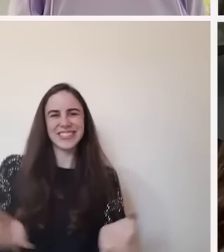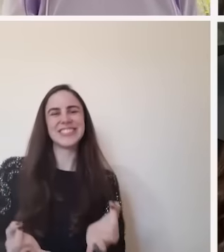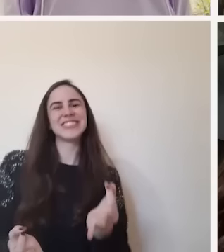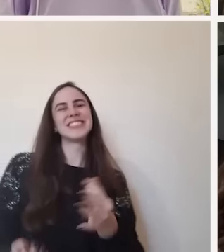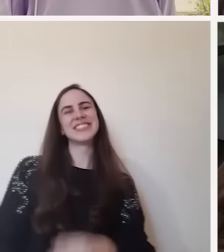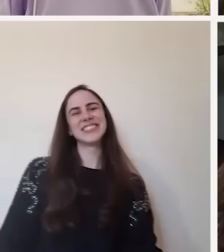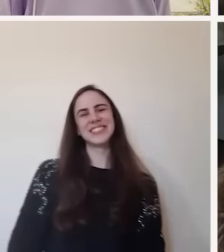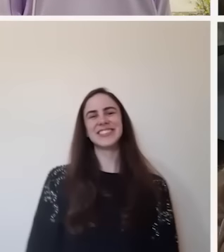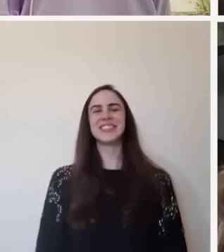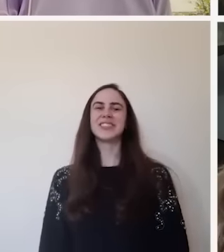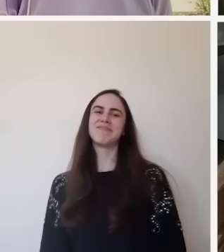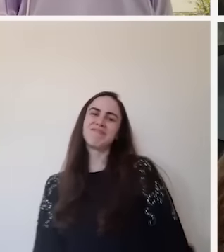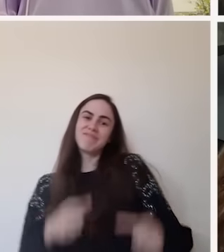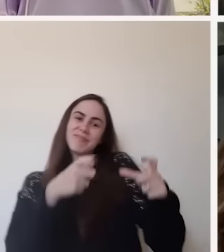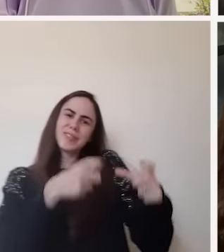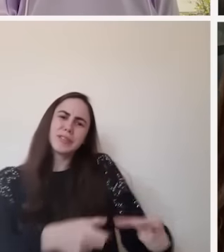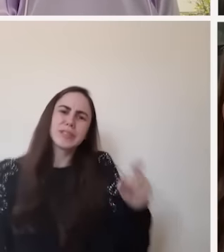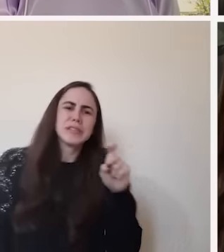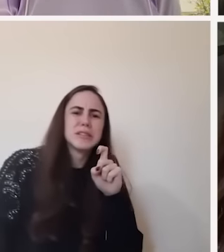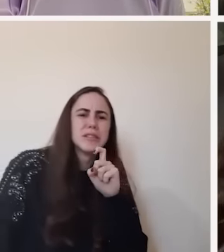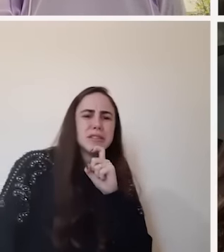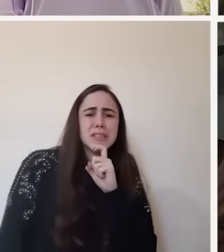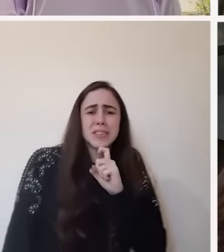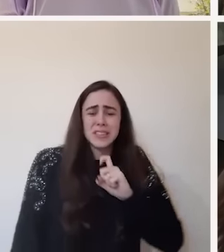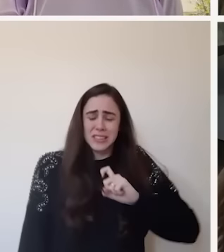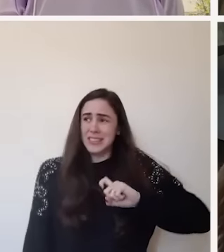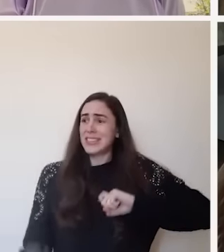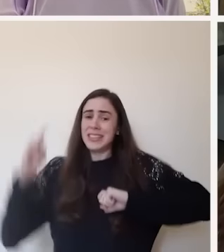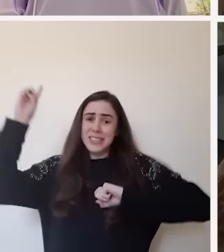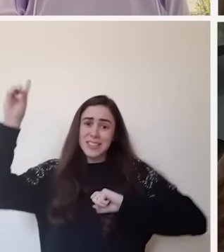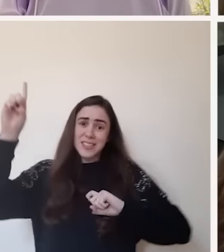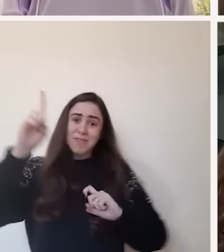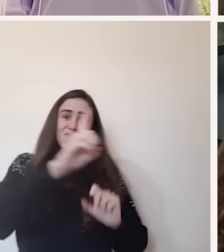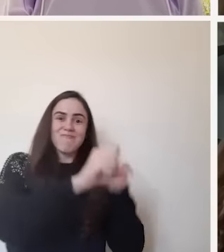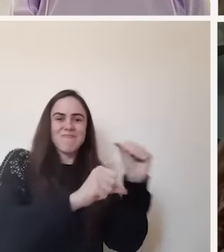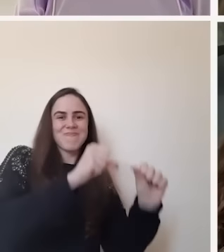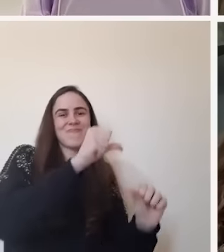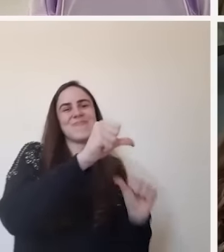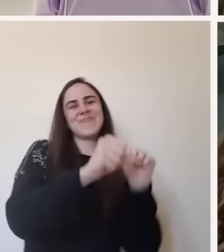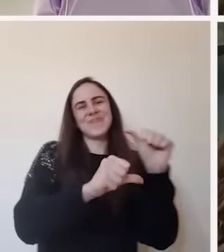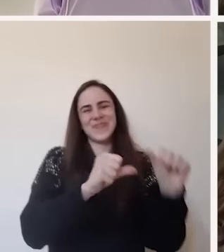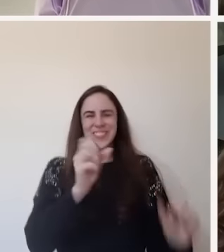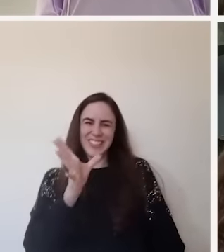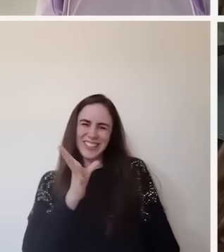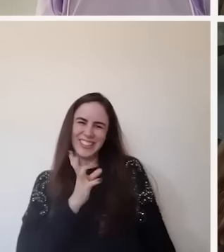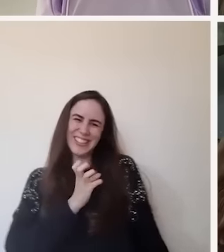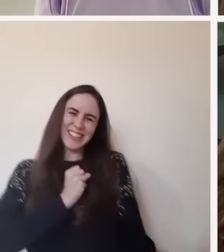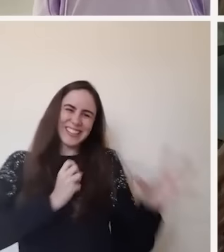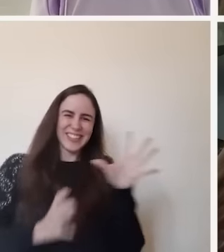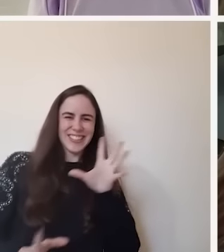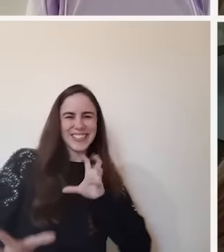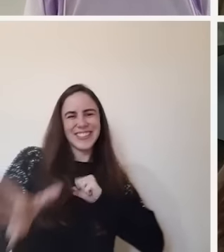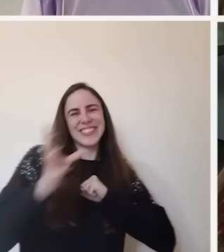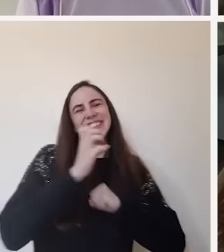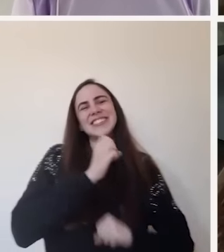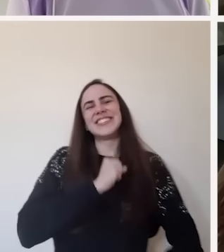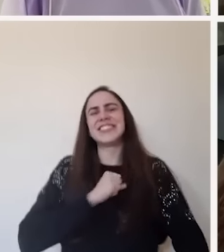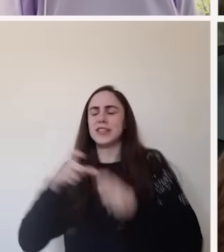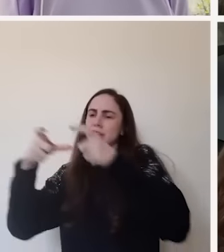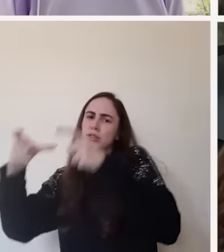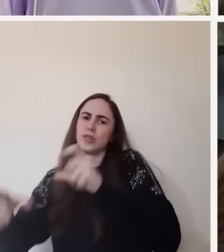perfeição onde a FR que quech amor que ti hoje